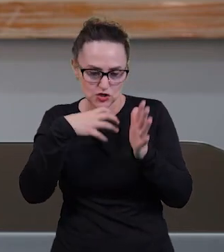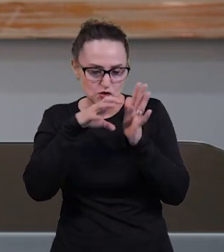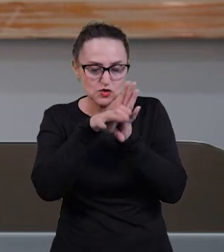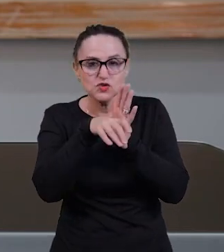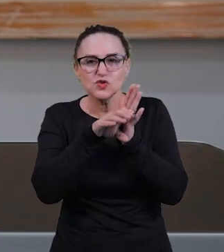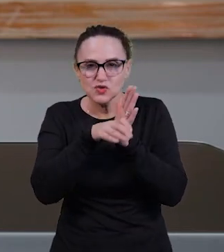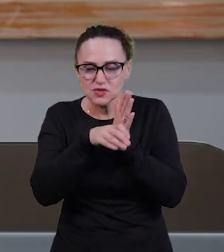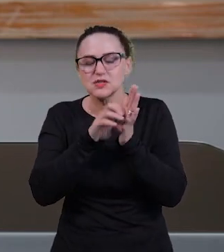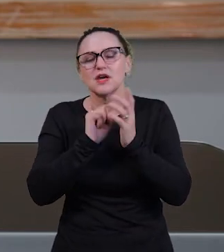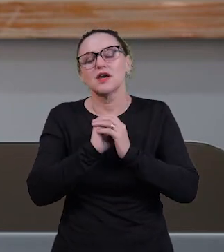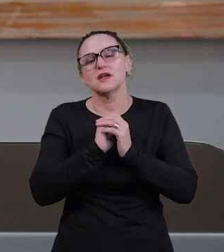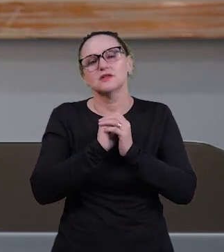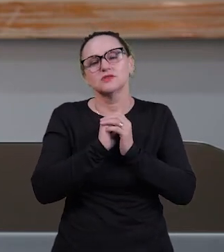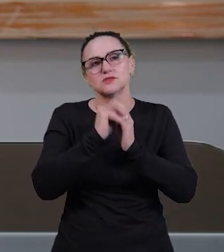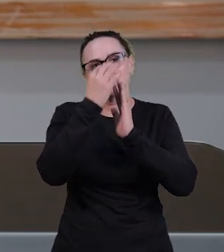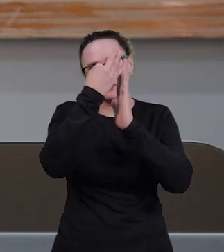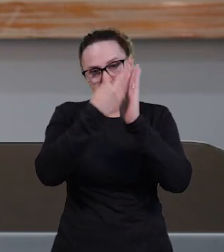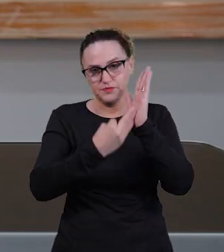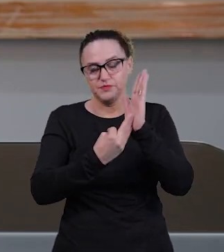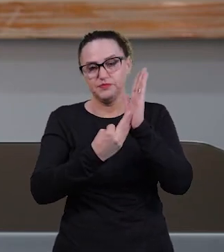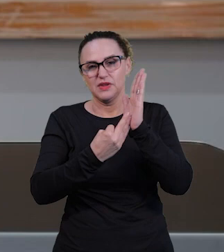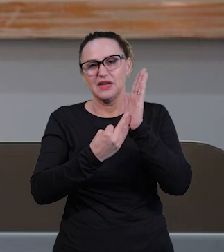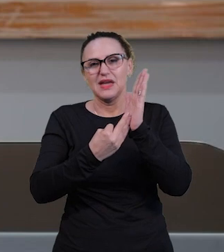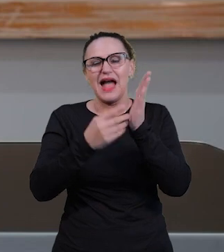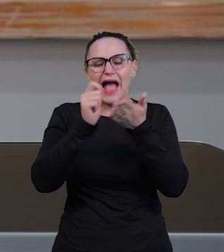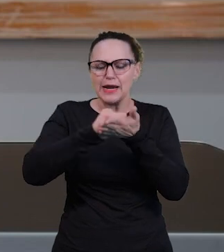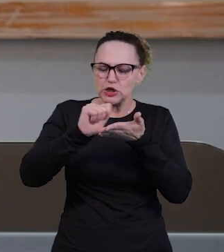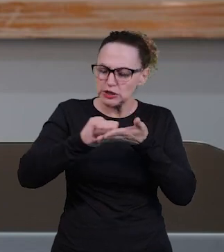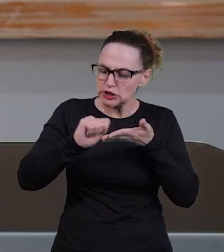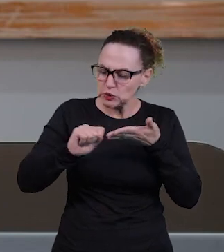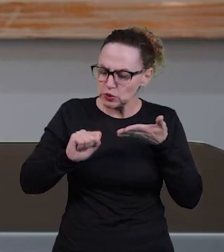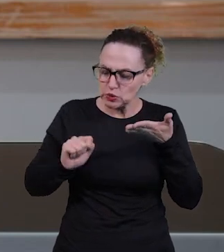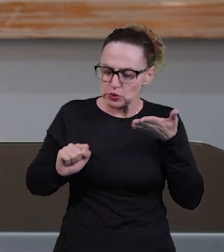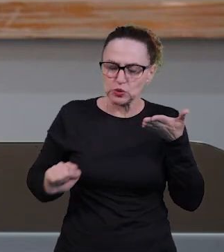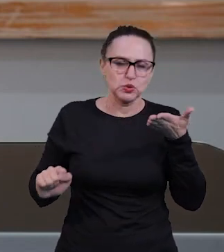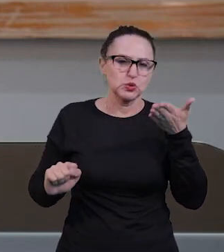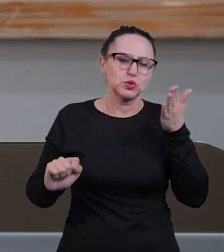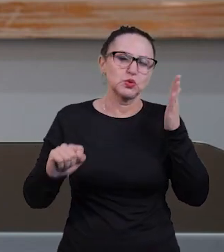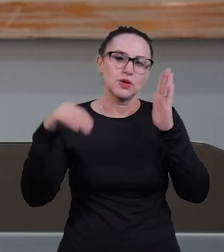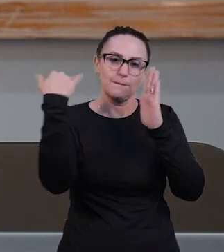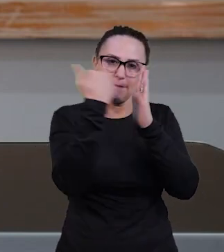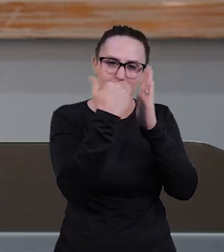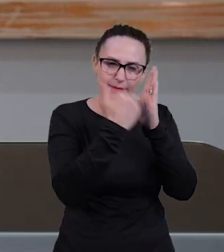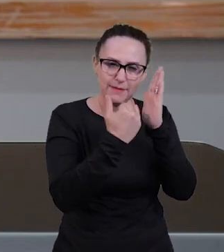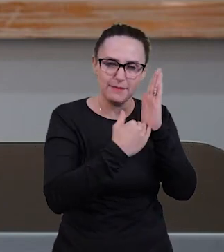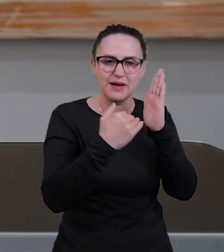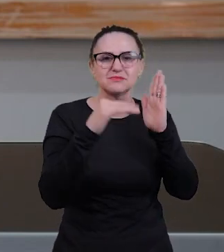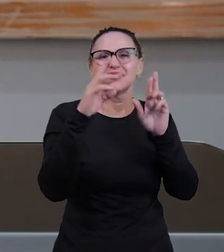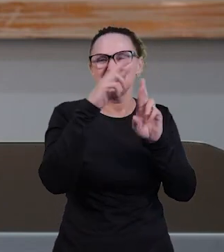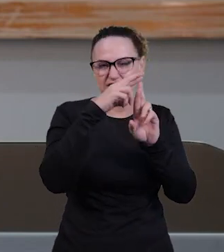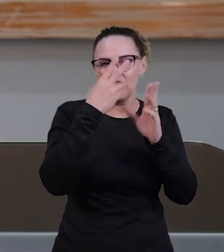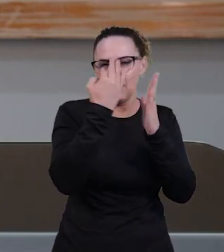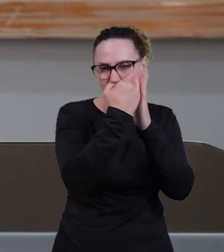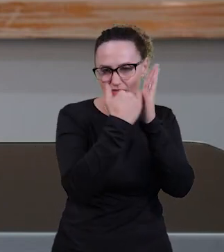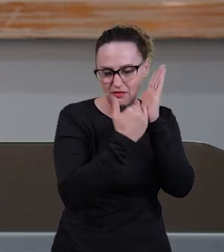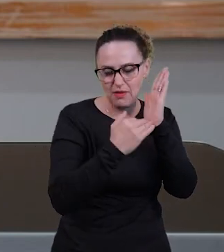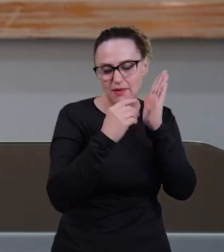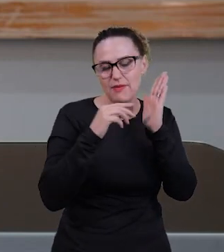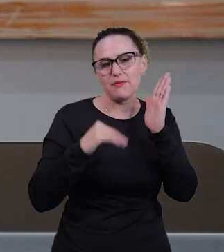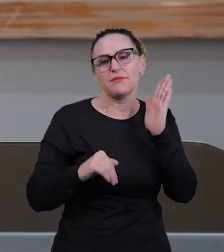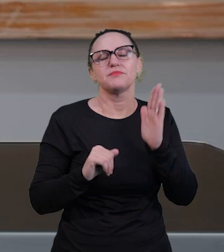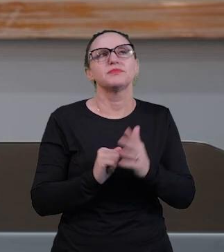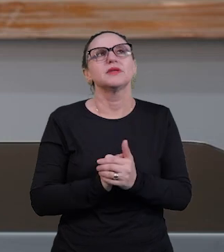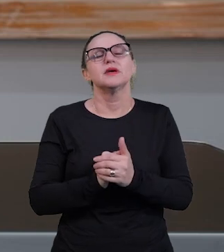nos textos e anotem todas as referências, pois assim isso servirá para a organização